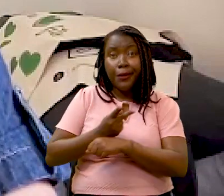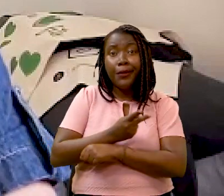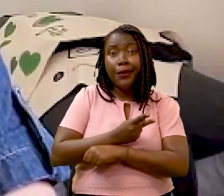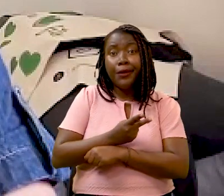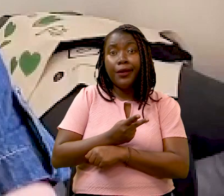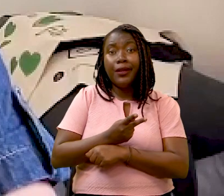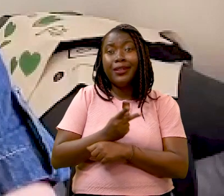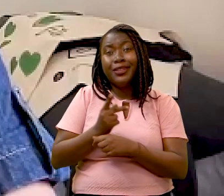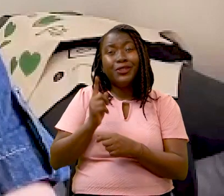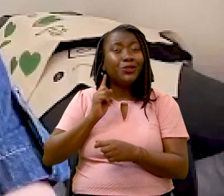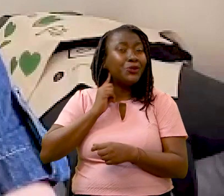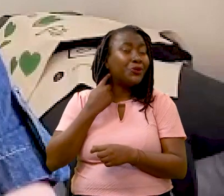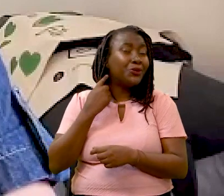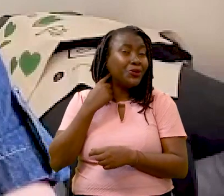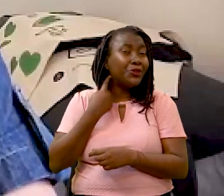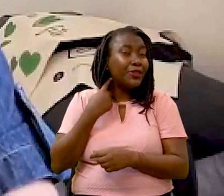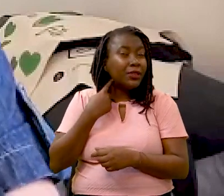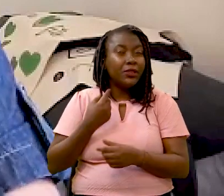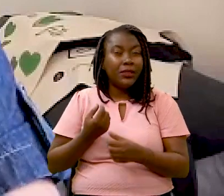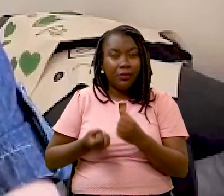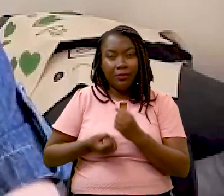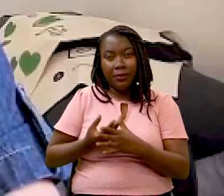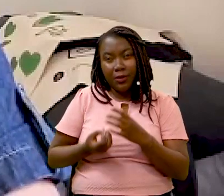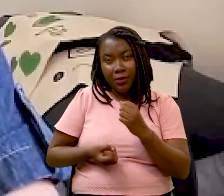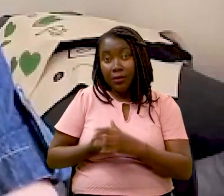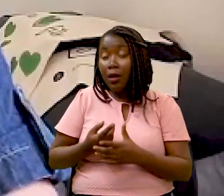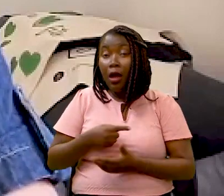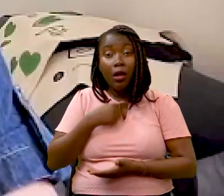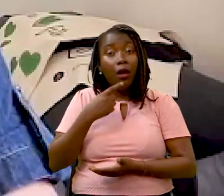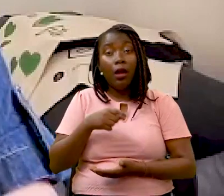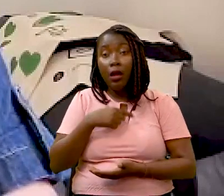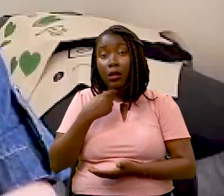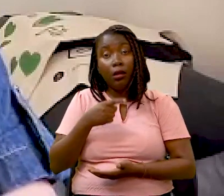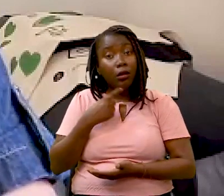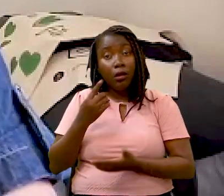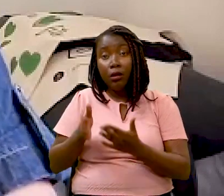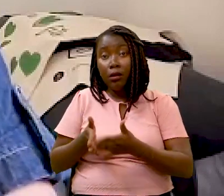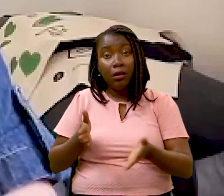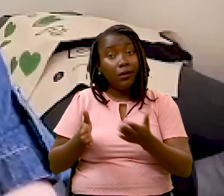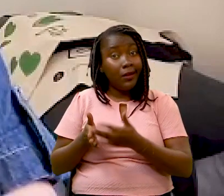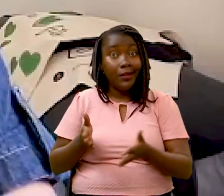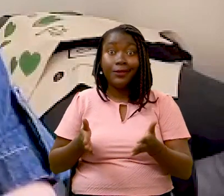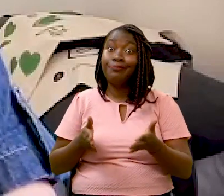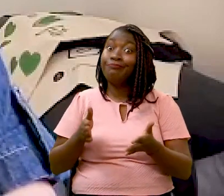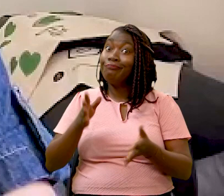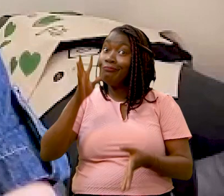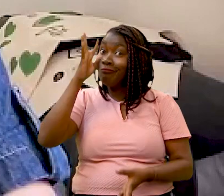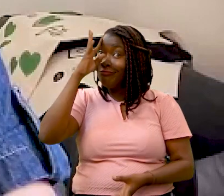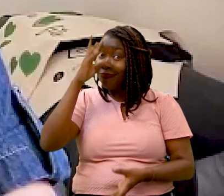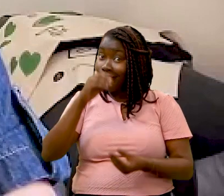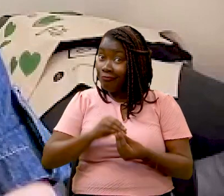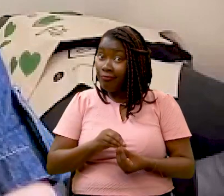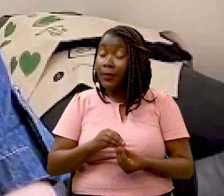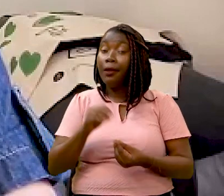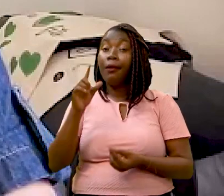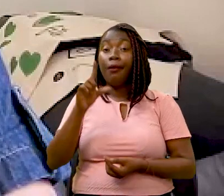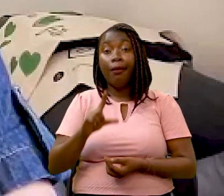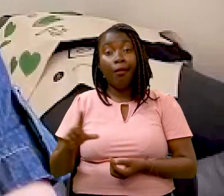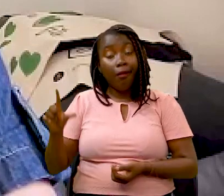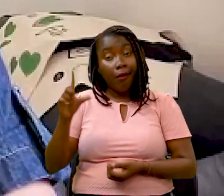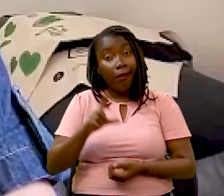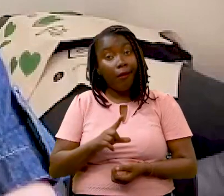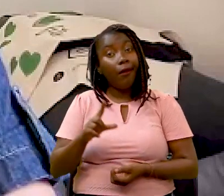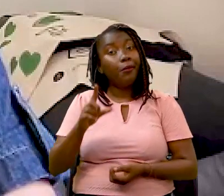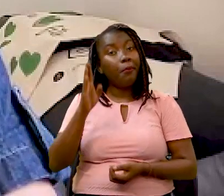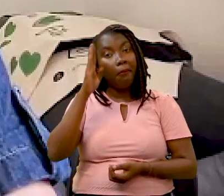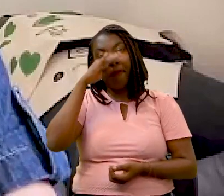das sujeirinhas que acontecem, que o nosso corpo produz e não está conseguindo fazer a contento. Então, é um sinal bastante claro de